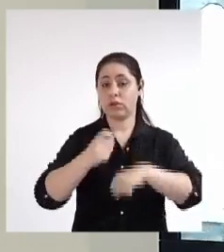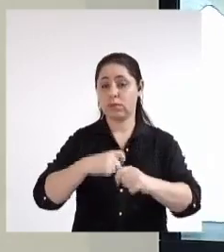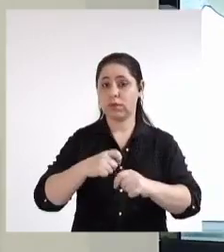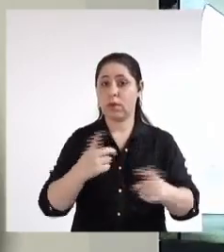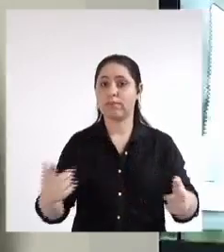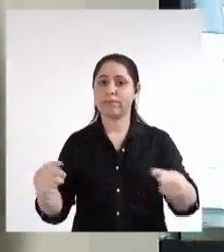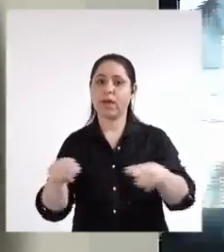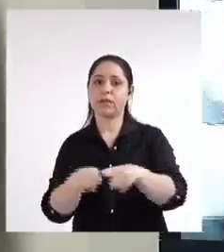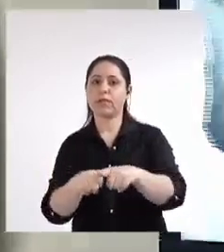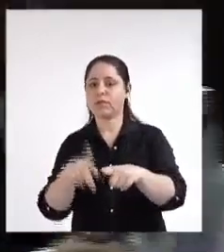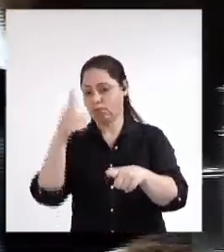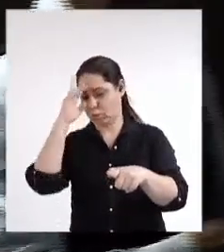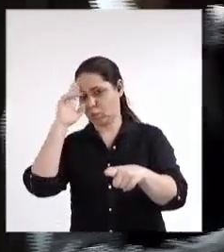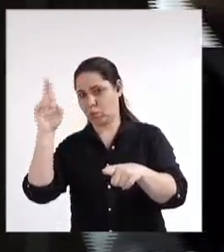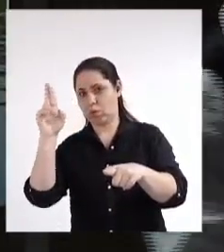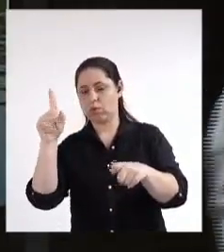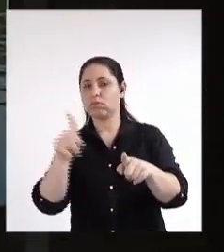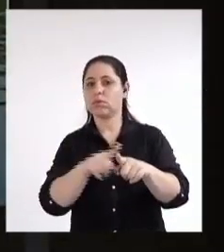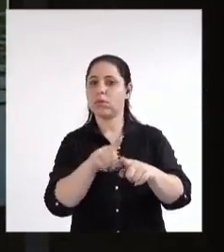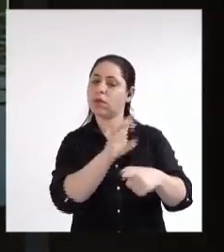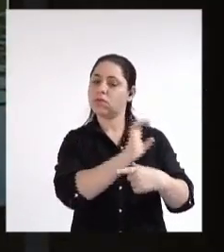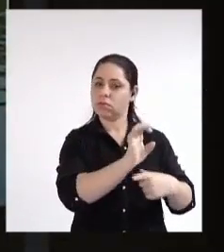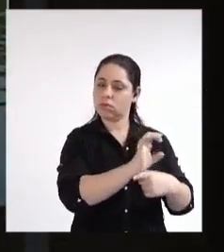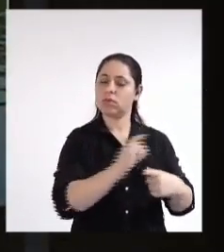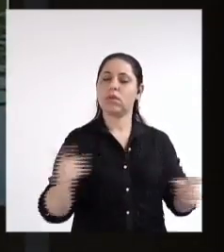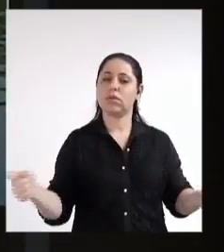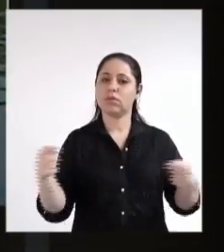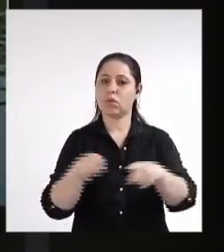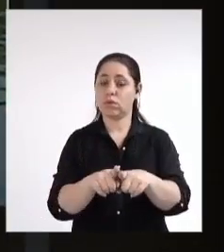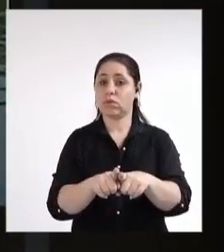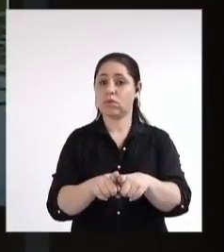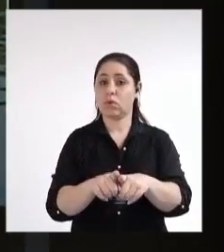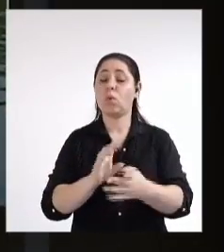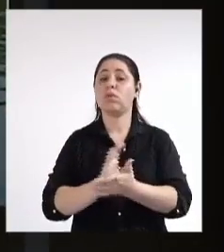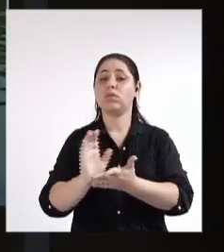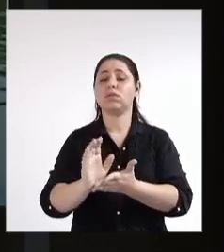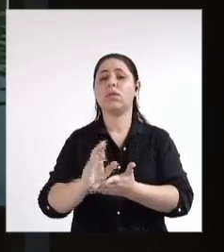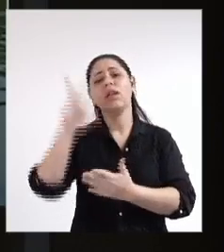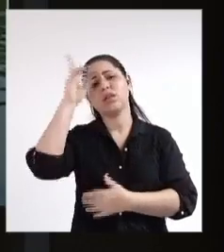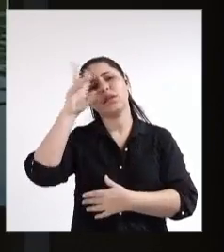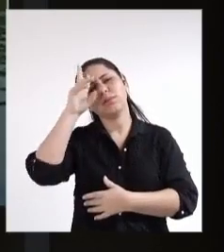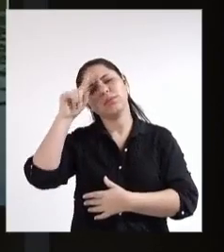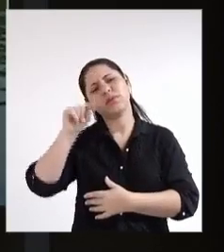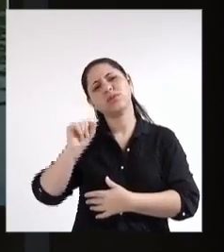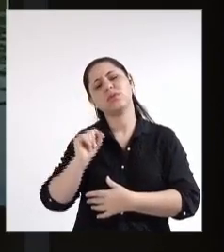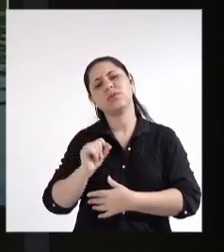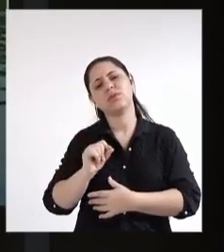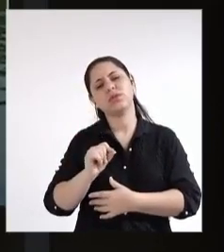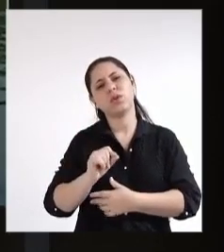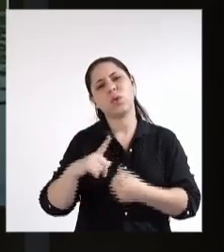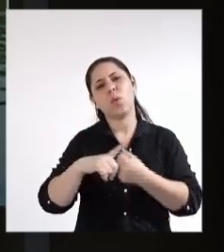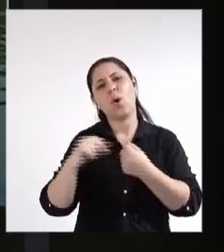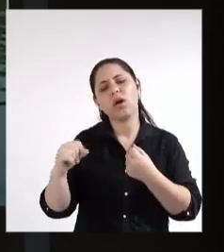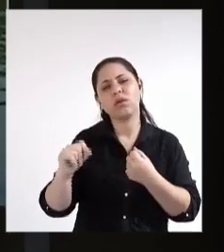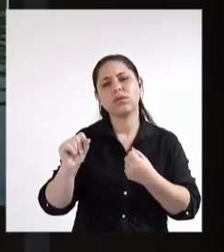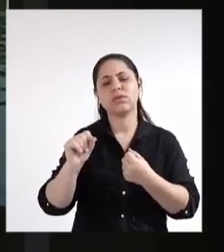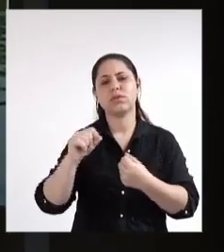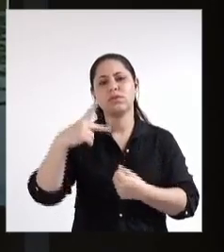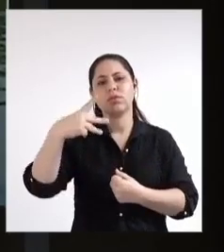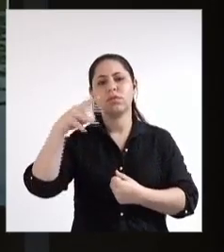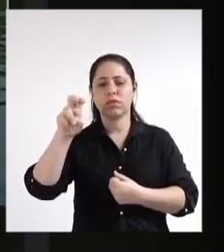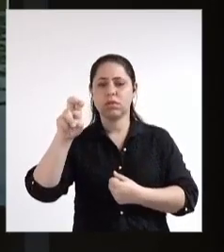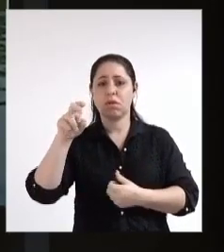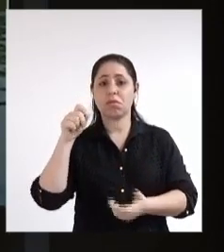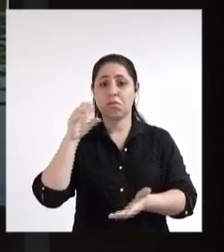parceria com eles o recurso é deles agora lembra da história daquele artigo 35 da taxa